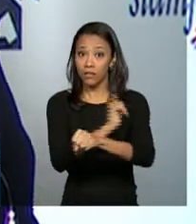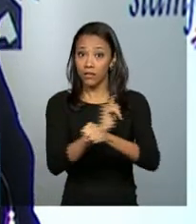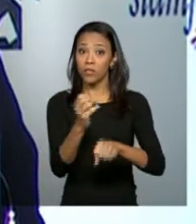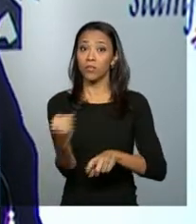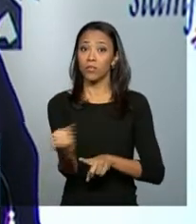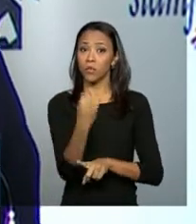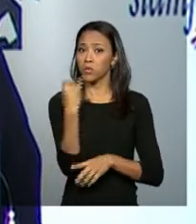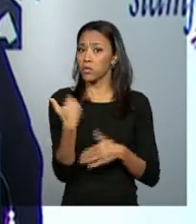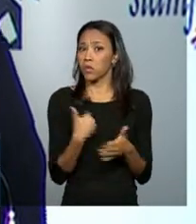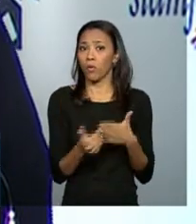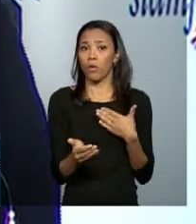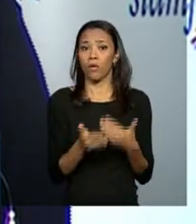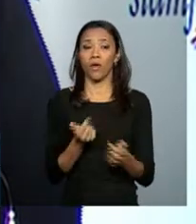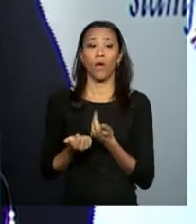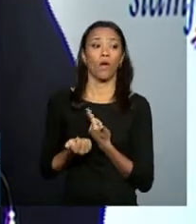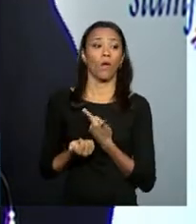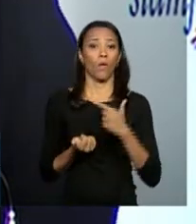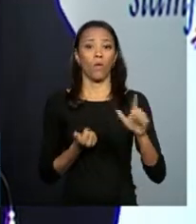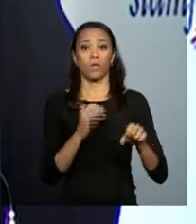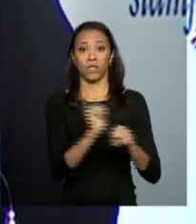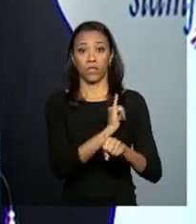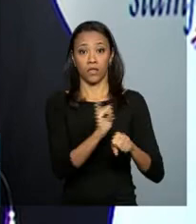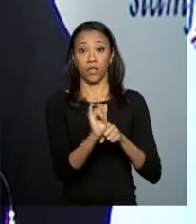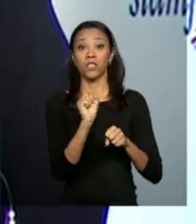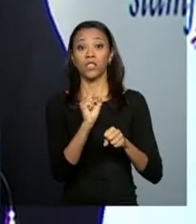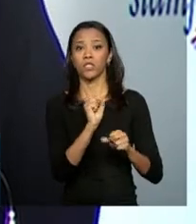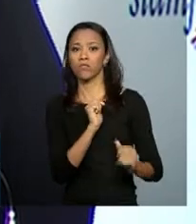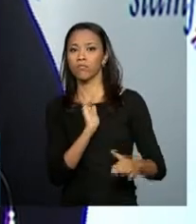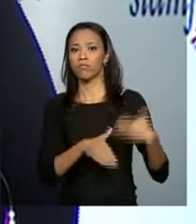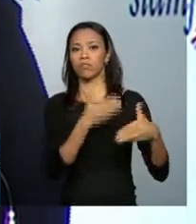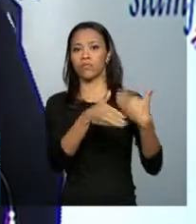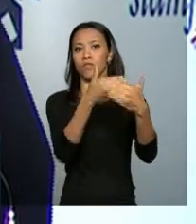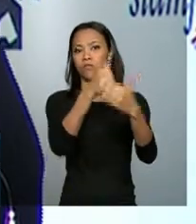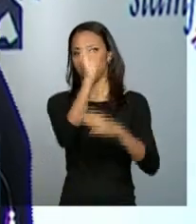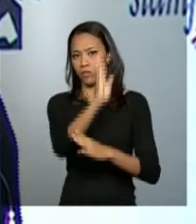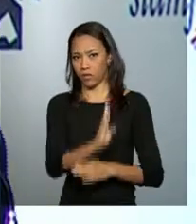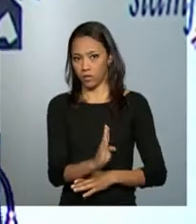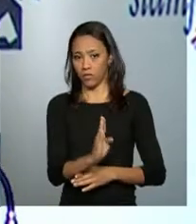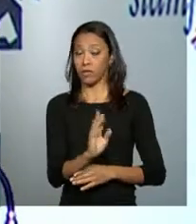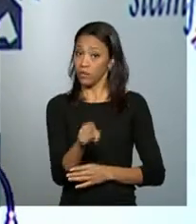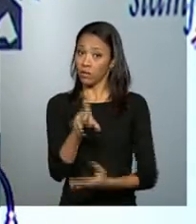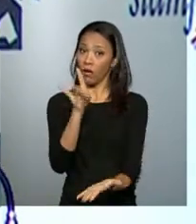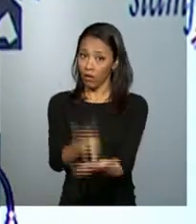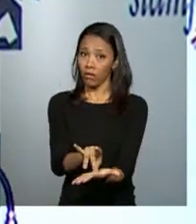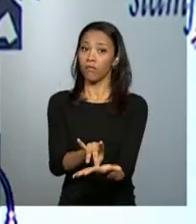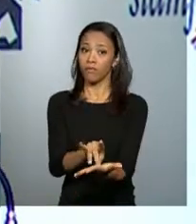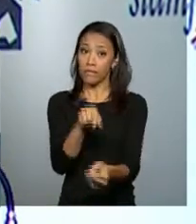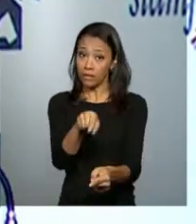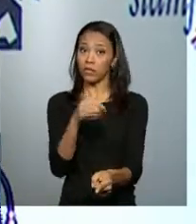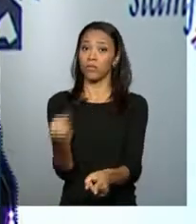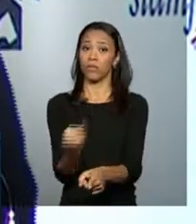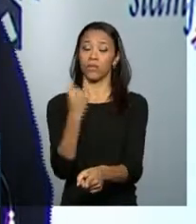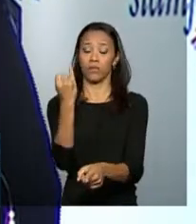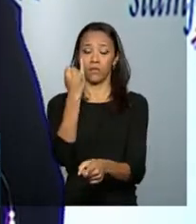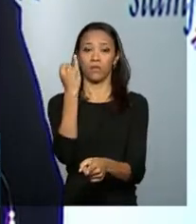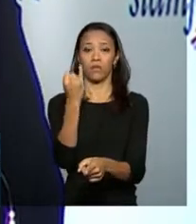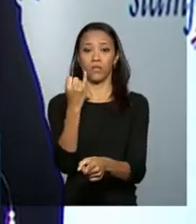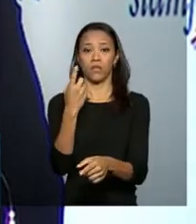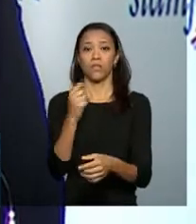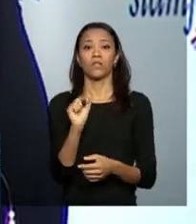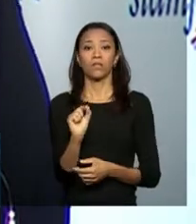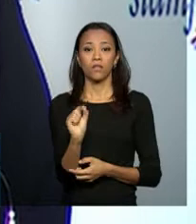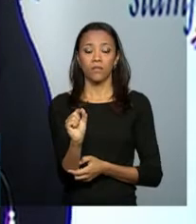qualquer estratégia de desenvolvimento do Brasil. Esse é um fato importantíssimo de ser